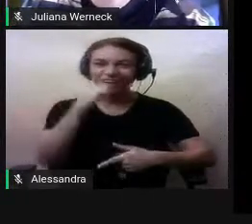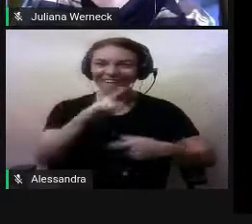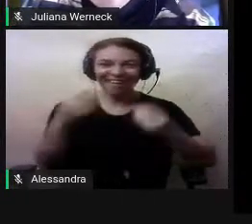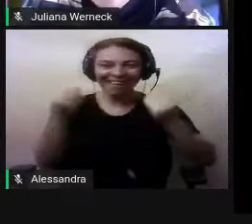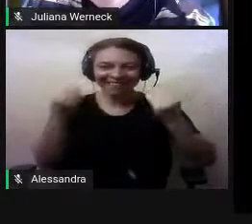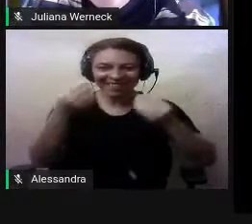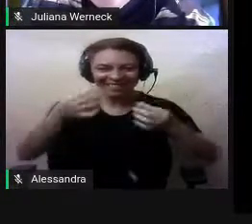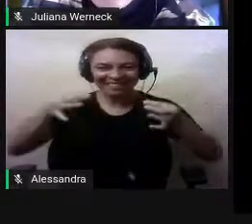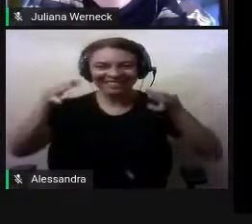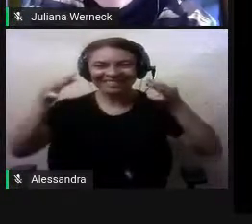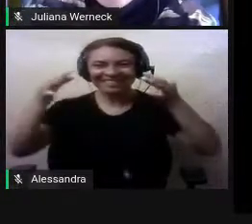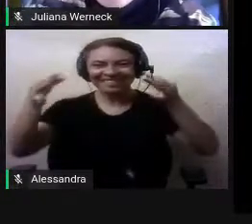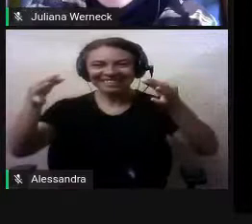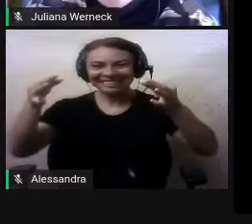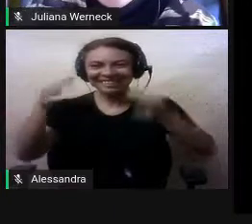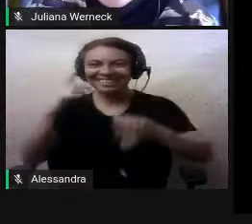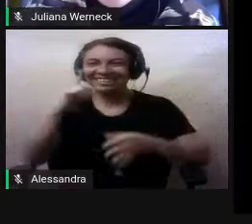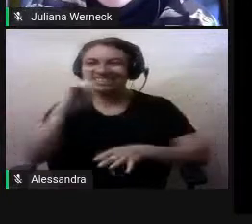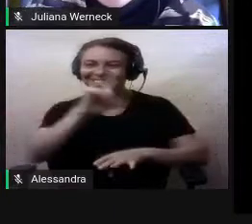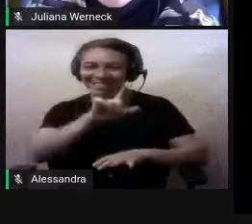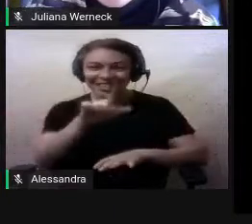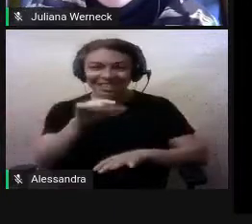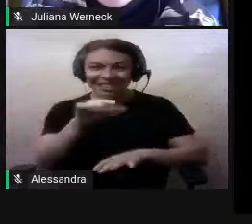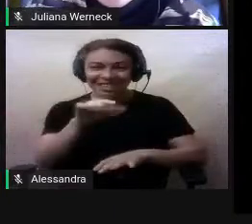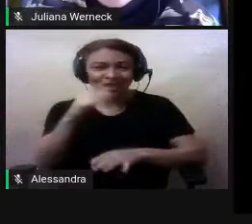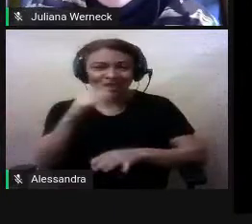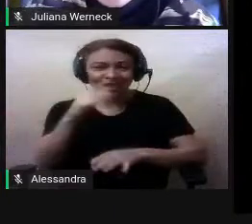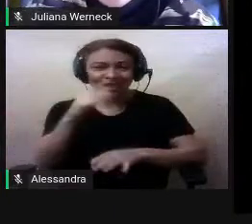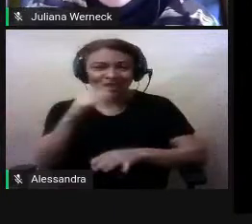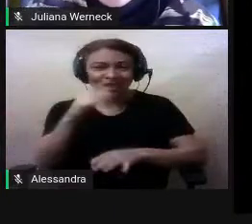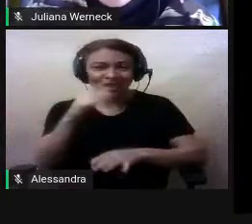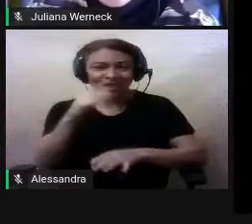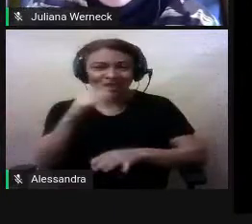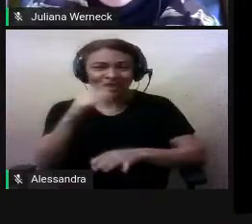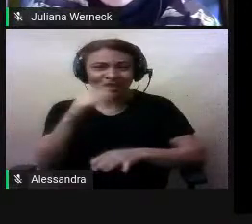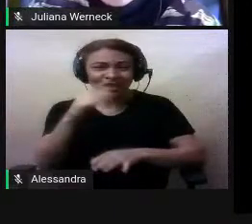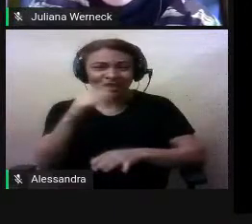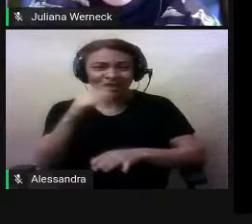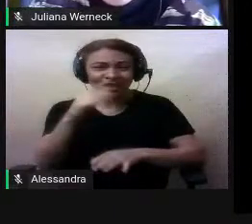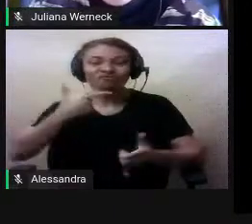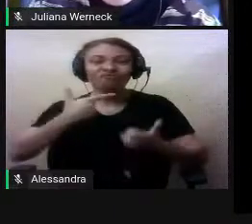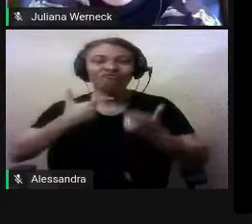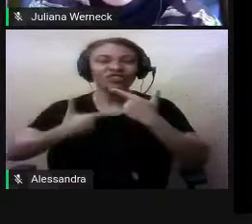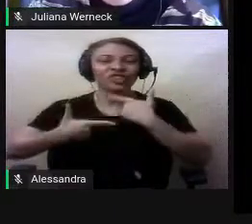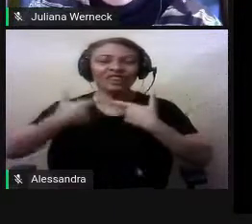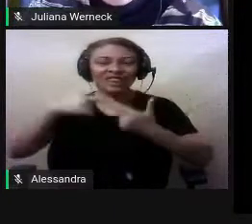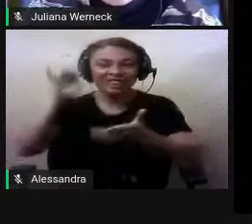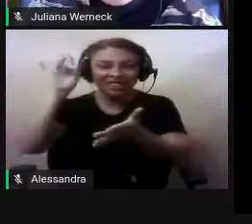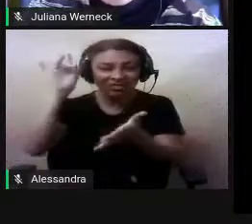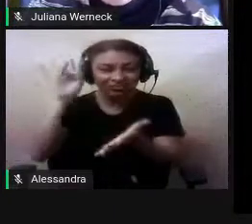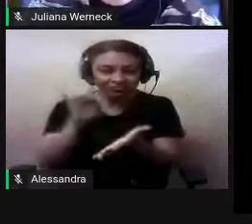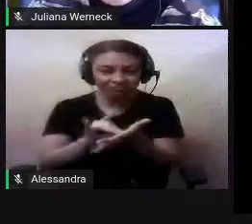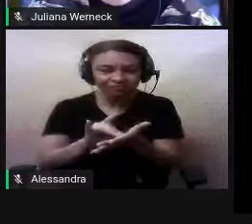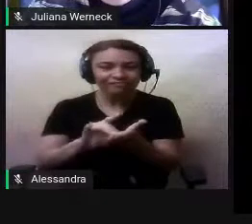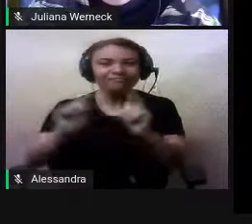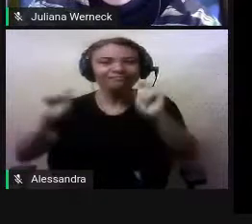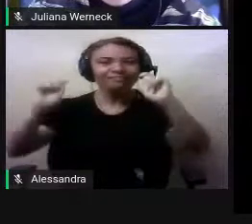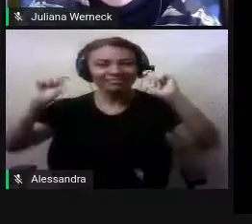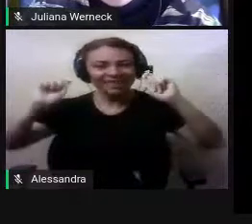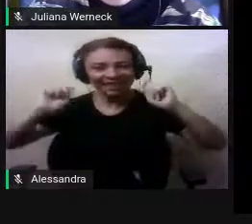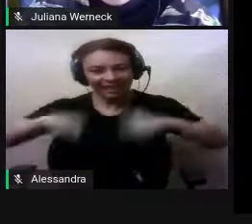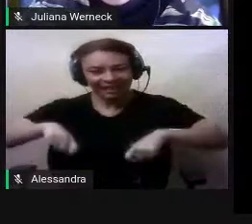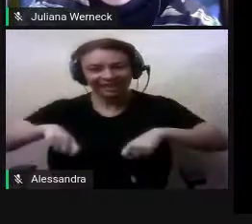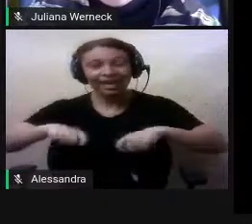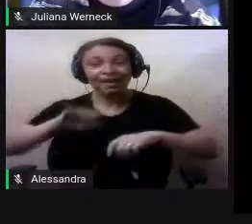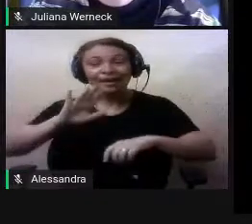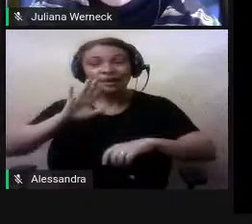Porque ali eu percebi que tudo aquilo que a gente sonha, tudo aquilo que a gente realmente quer, pode se tornar realidade. Desde que a